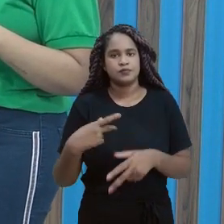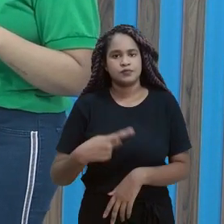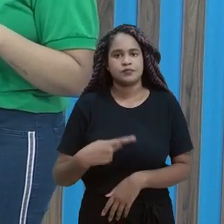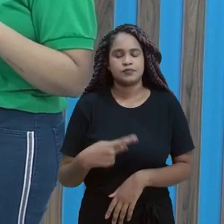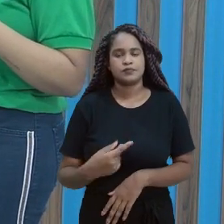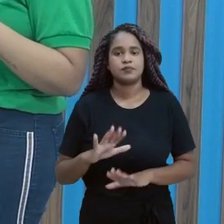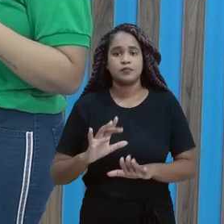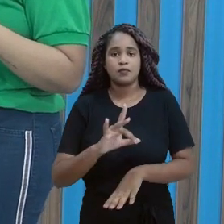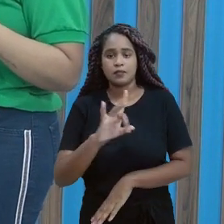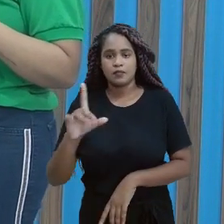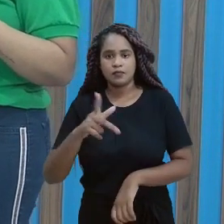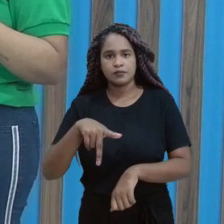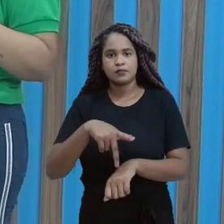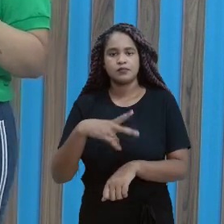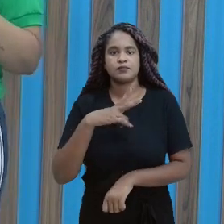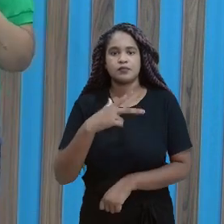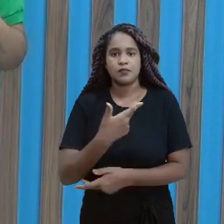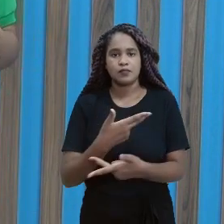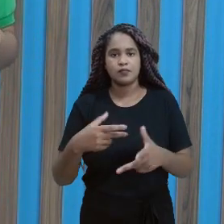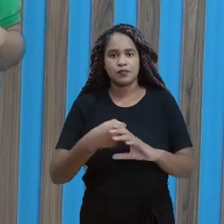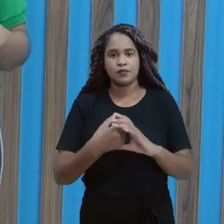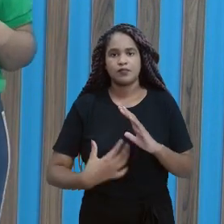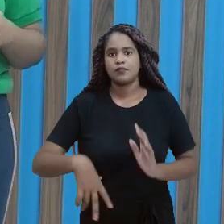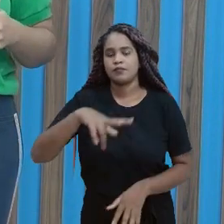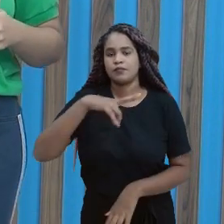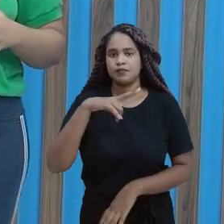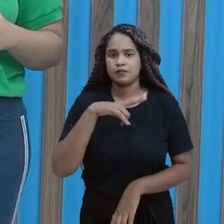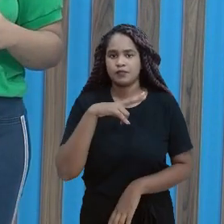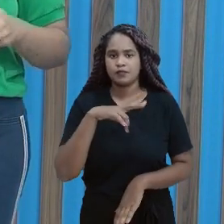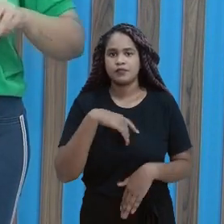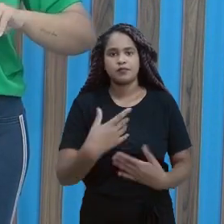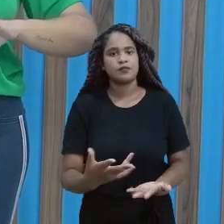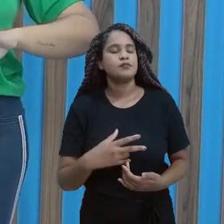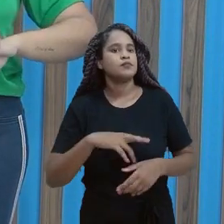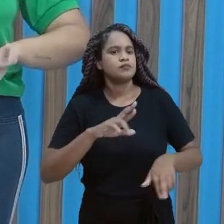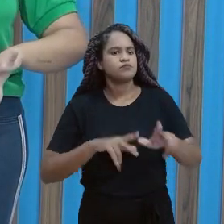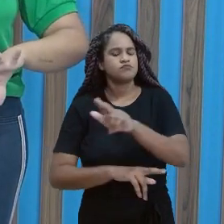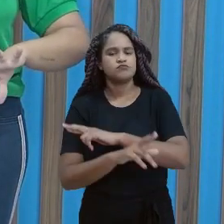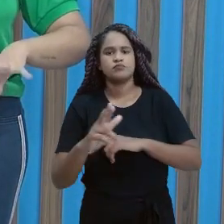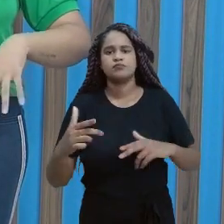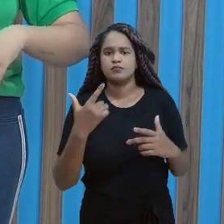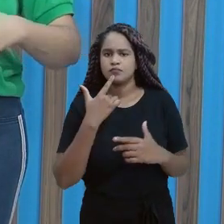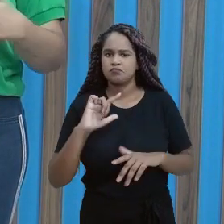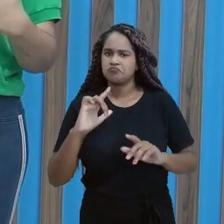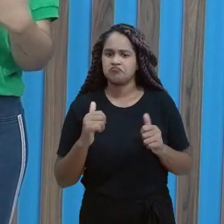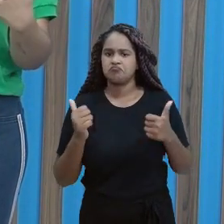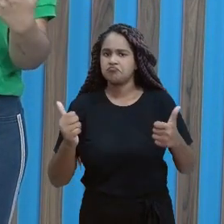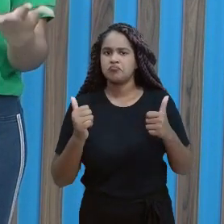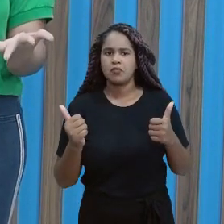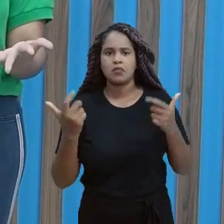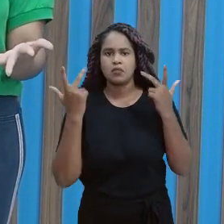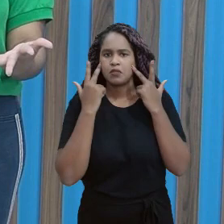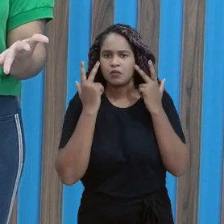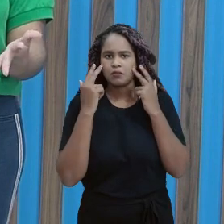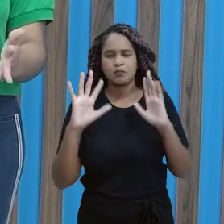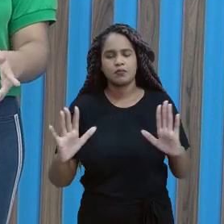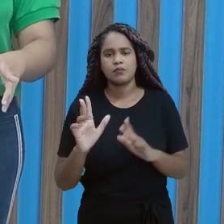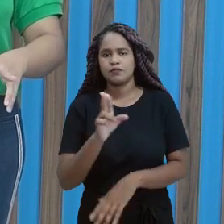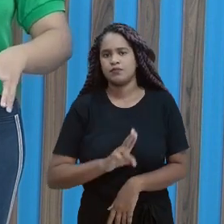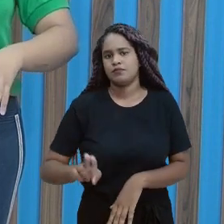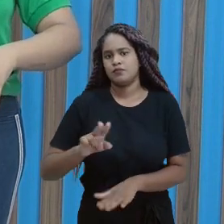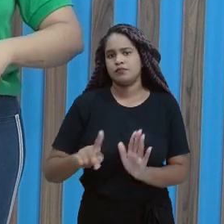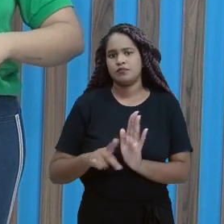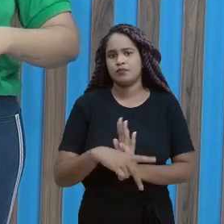possui particularidades, né? Coisas que diferenciam a língua. E tá tudo bem, né? Que são os usos locais.